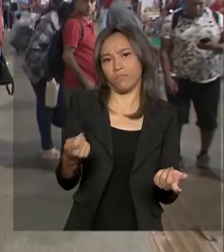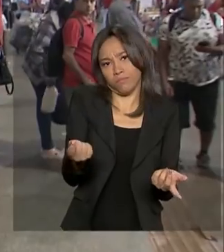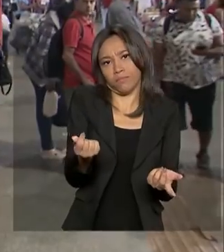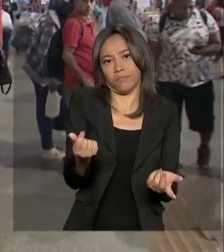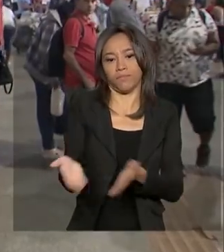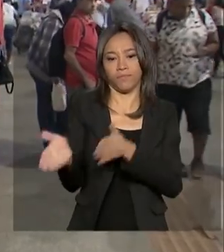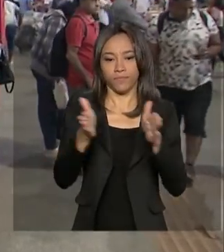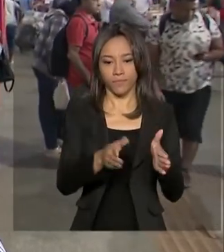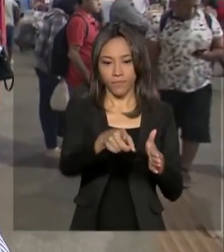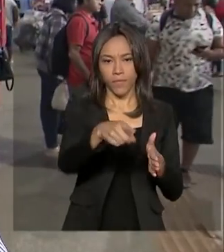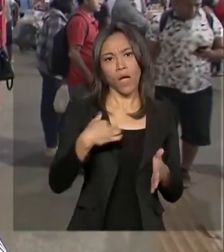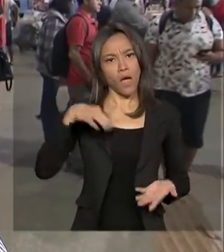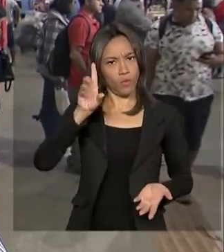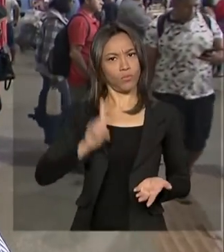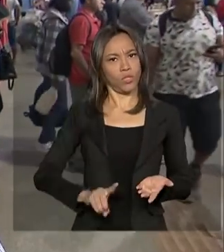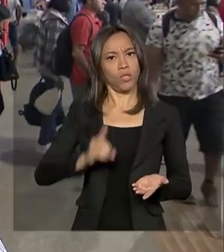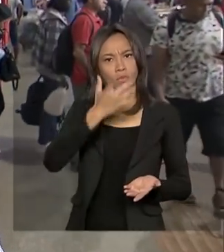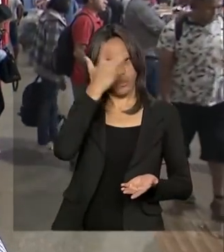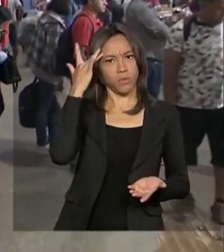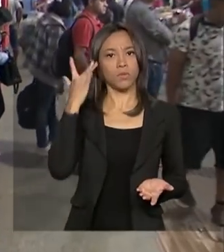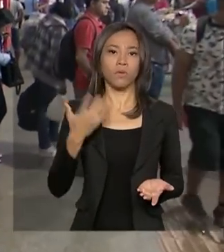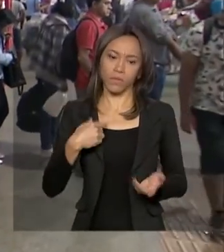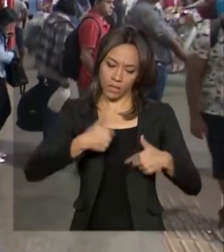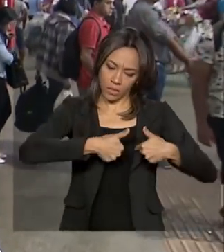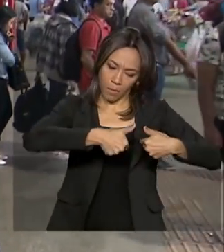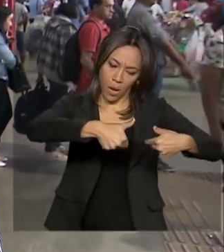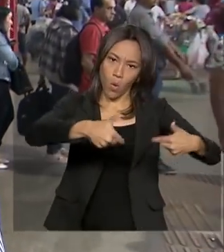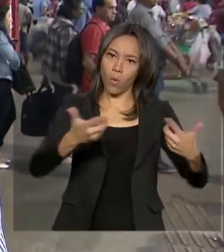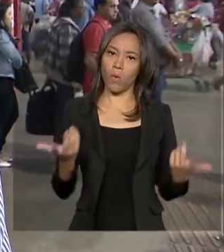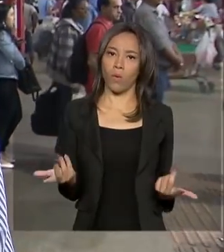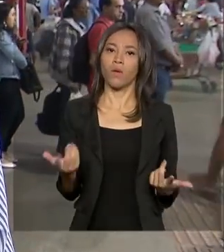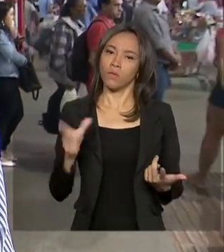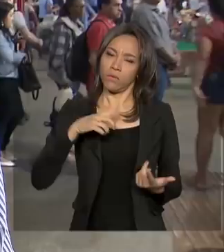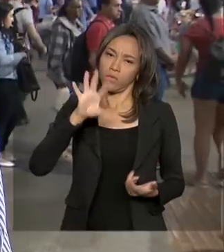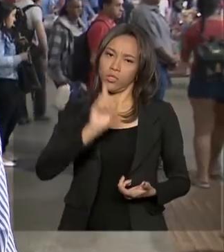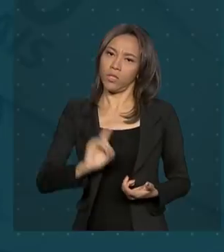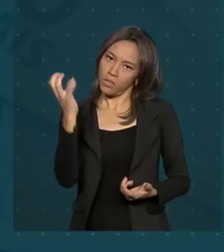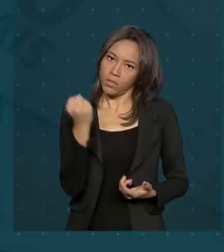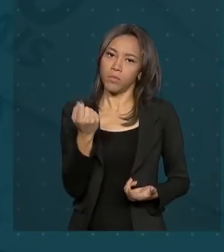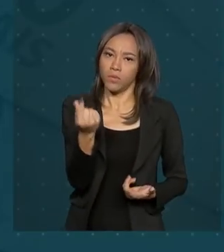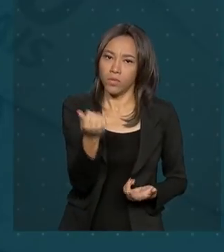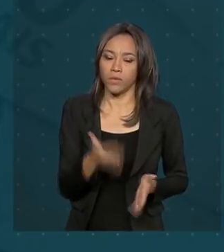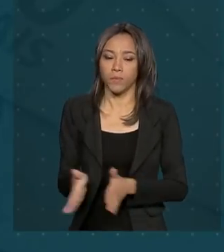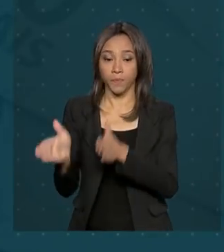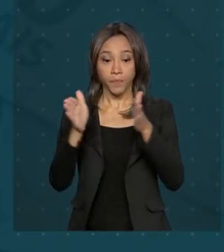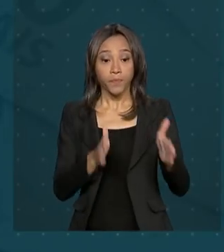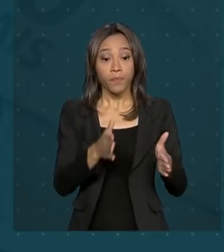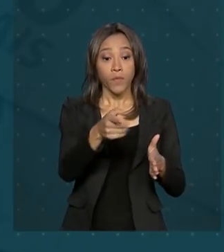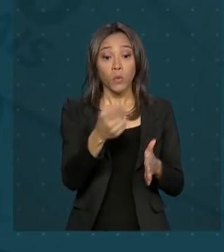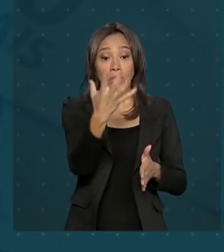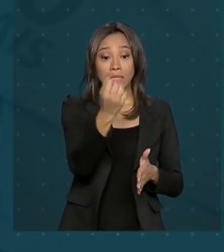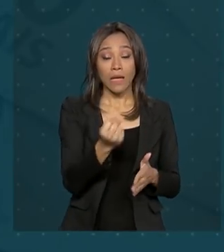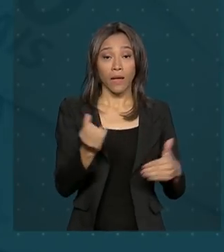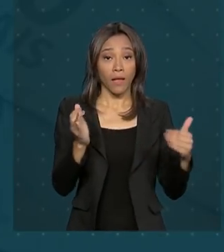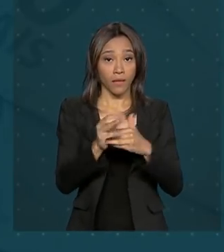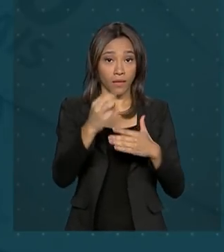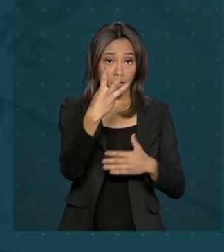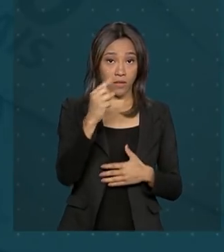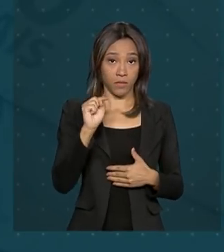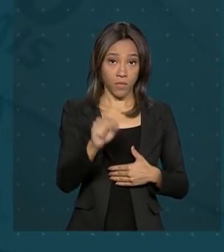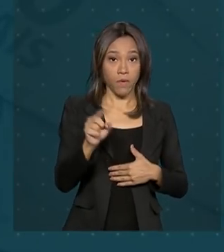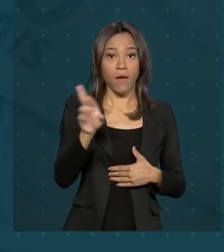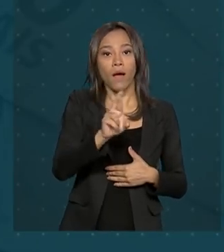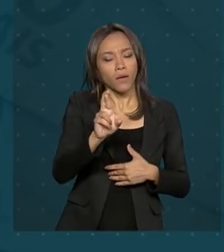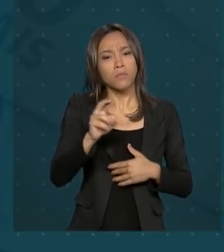né? Afinal de contas é um direito do cidadão, né? Se trabalhou, ele tem direito a estar recebendo. Os saques de até 3 mil reais podem